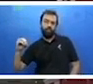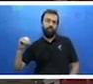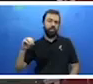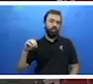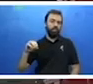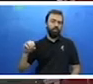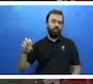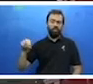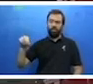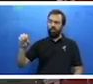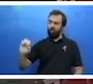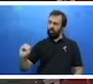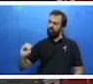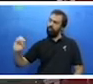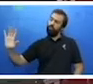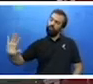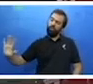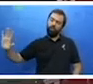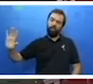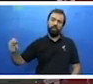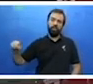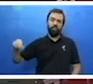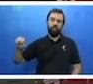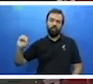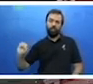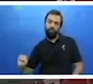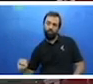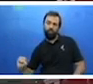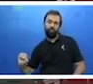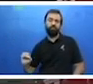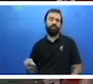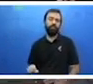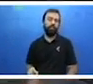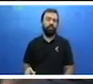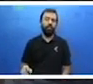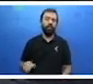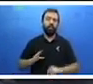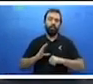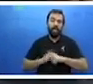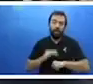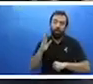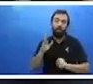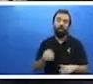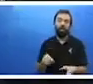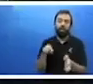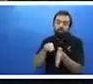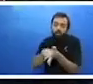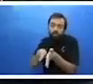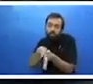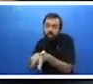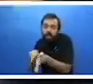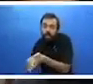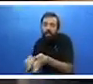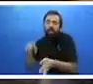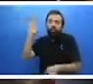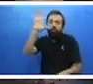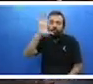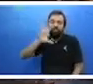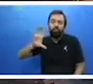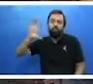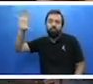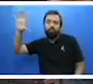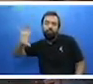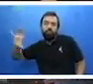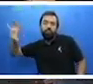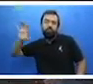isso? Porque dessa forma facilitaria o estudo de cada área, de cada região.